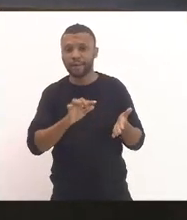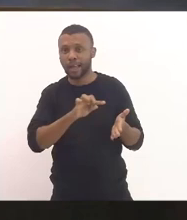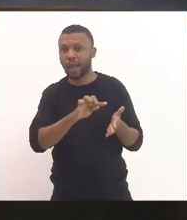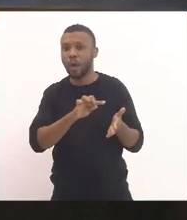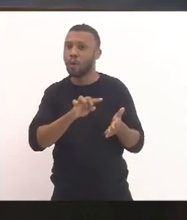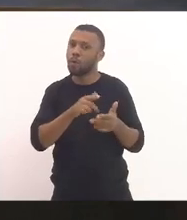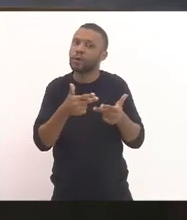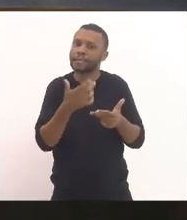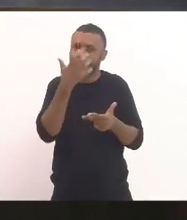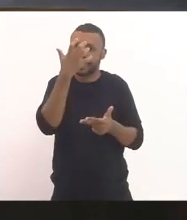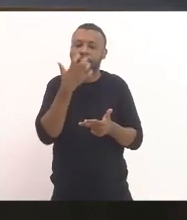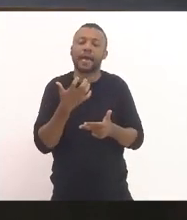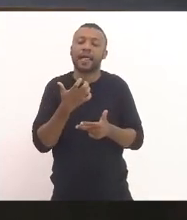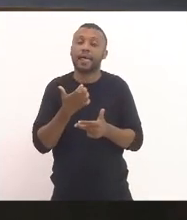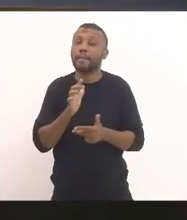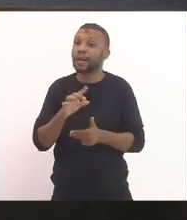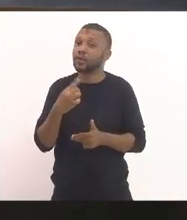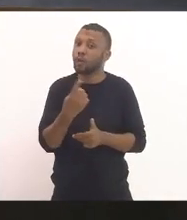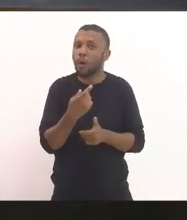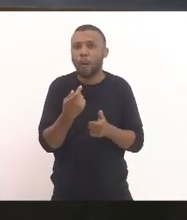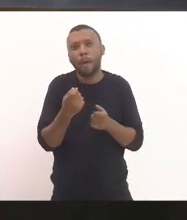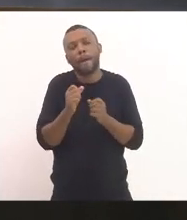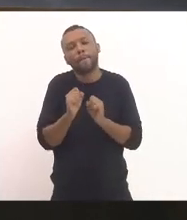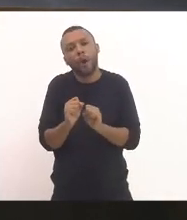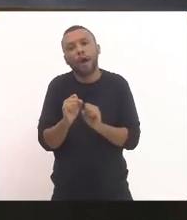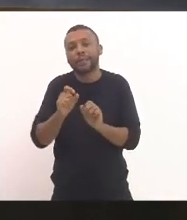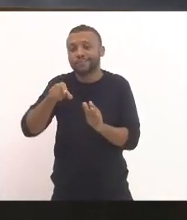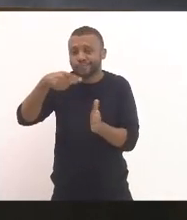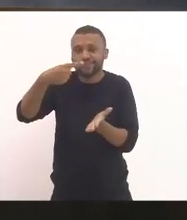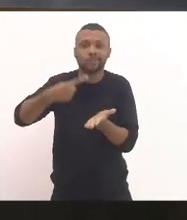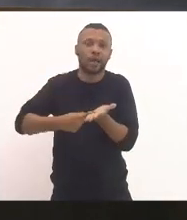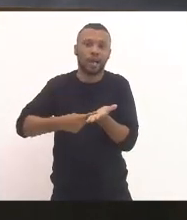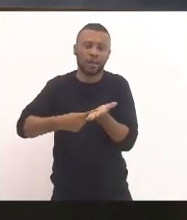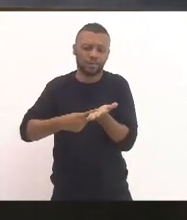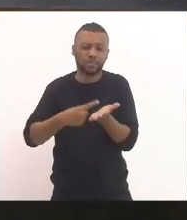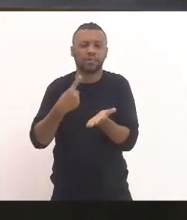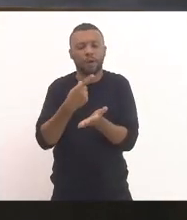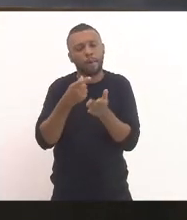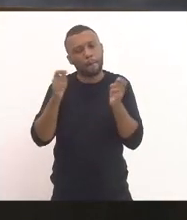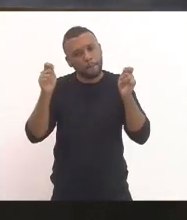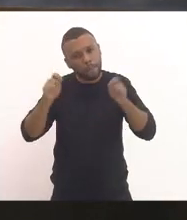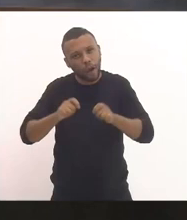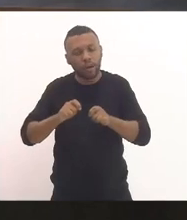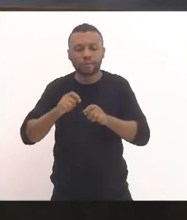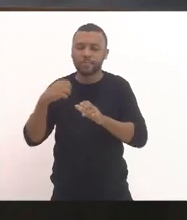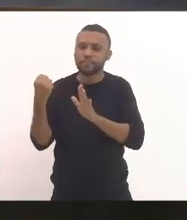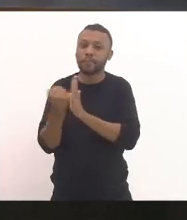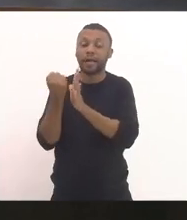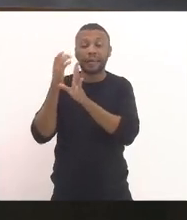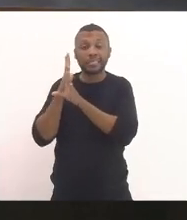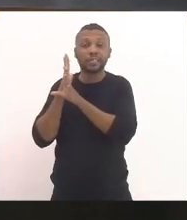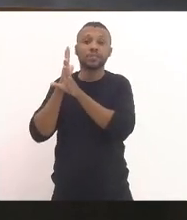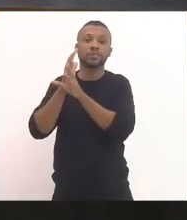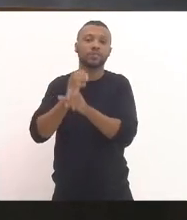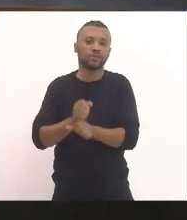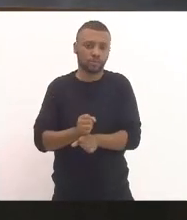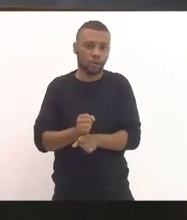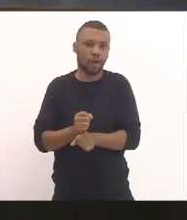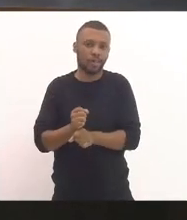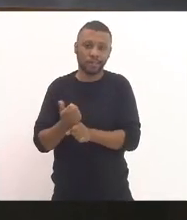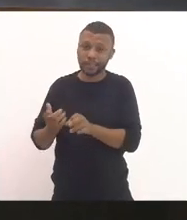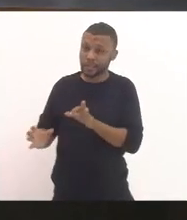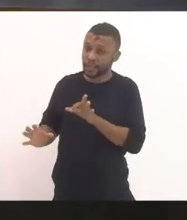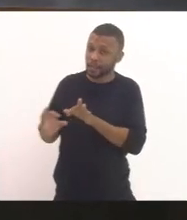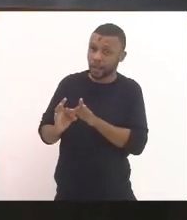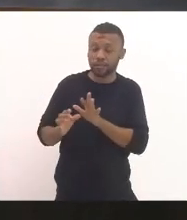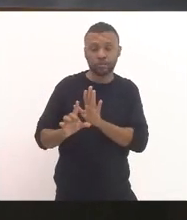séria mas que a gente possa estabelecer aqui o Marco e que a gente possa estar fazendo de fato história através de uma